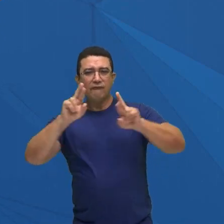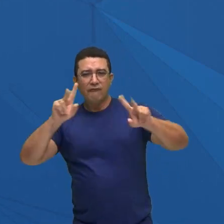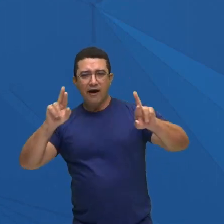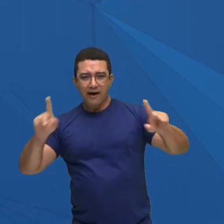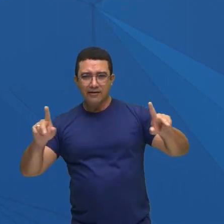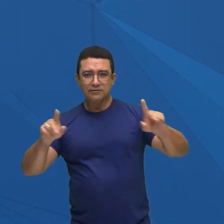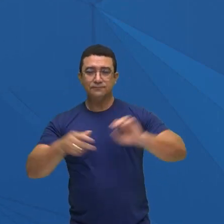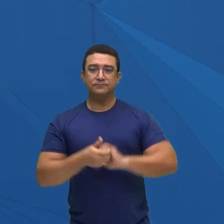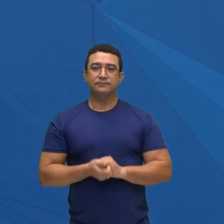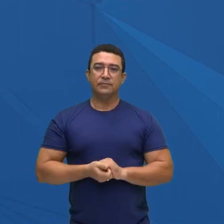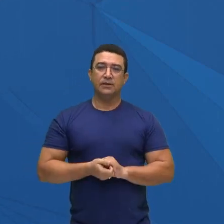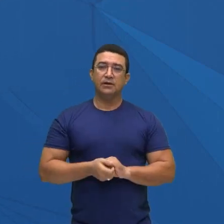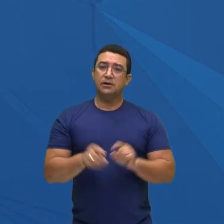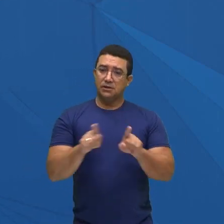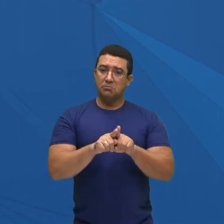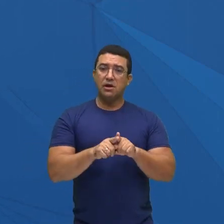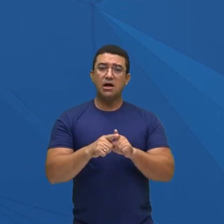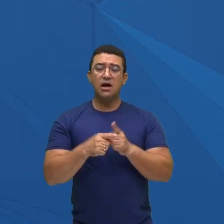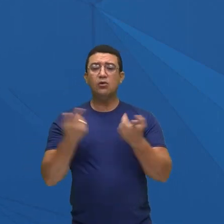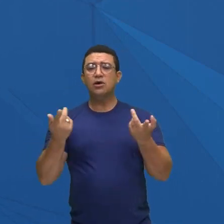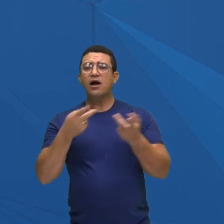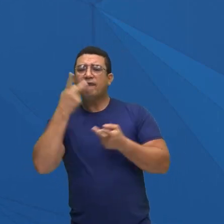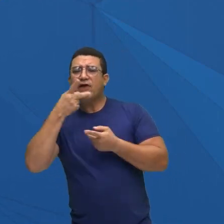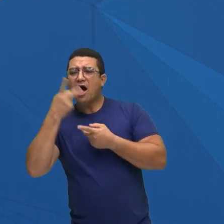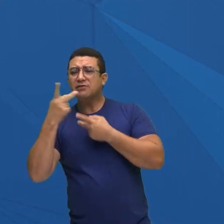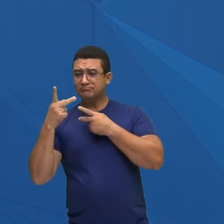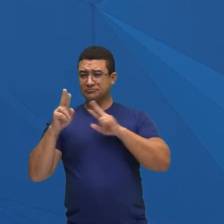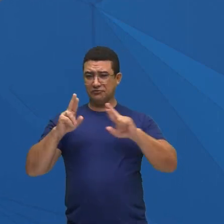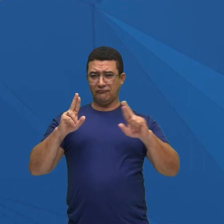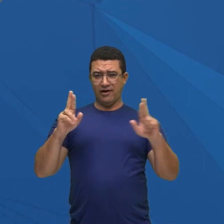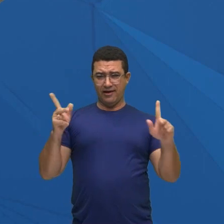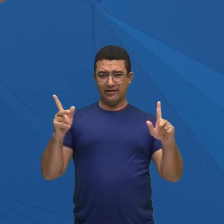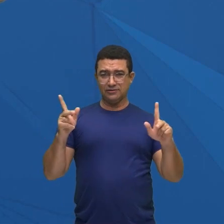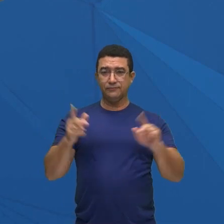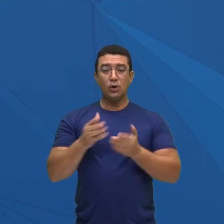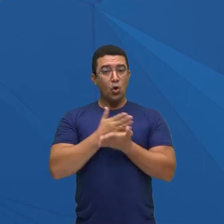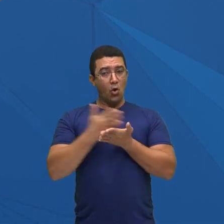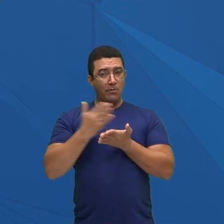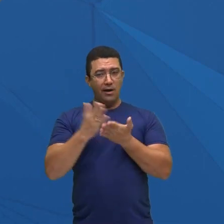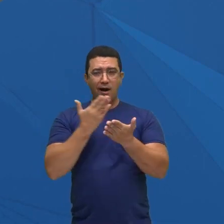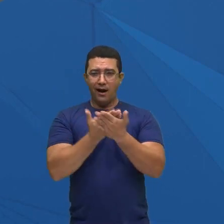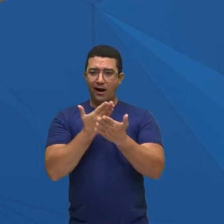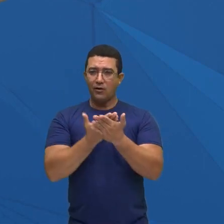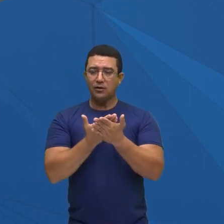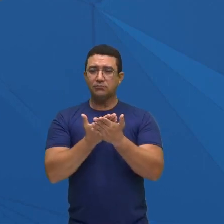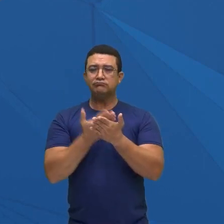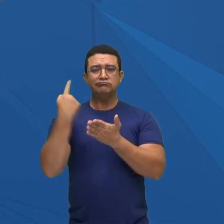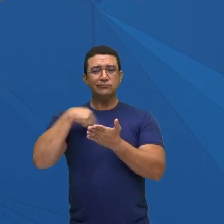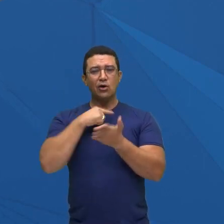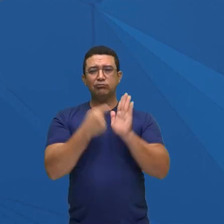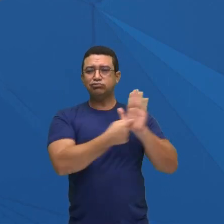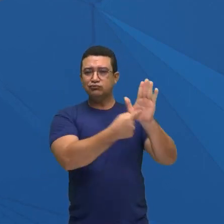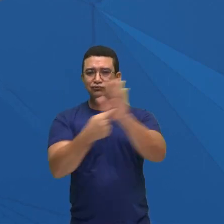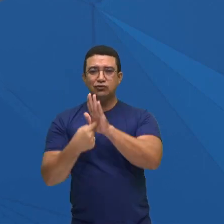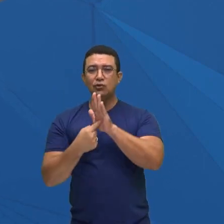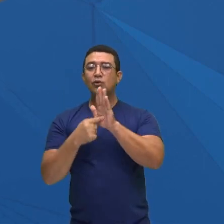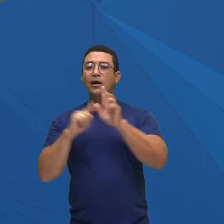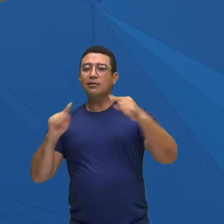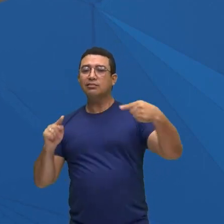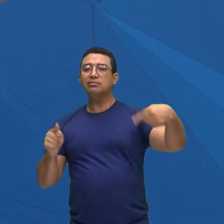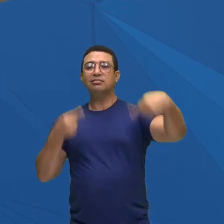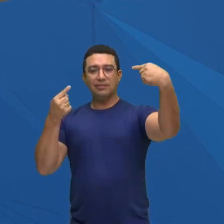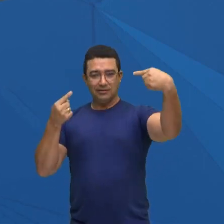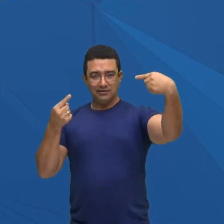diferenciados, assim também como o próprio sotaque. E olha só, no começo da nossa aula, a gente trouxe uns desafios para vocês